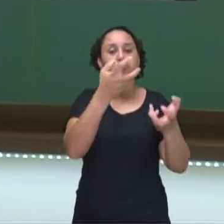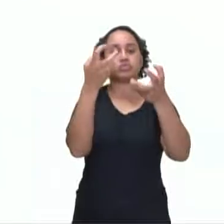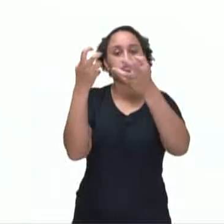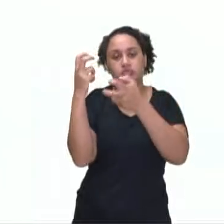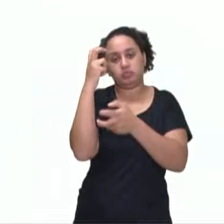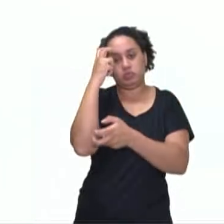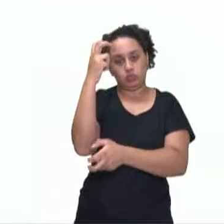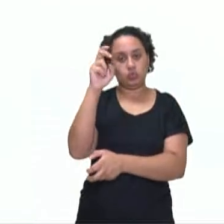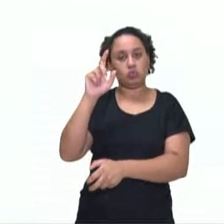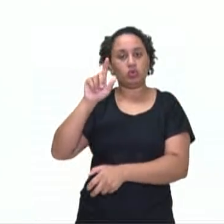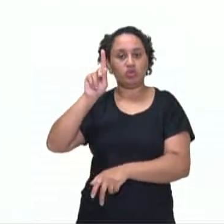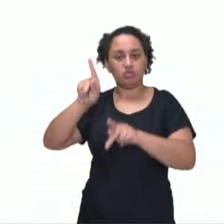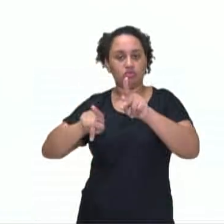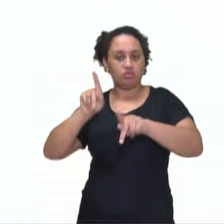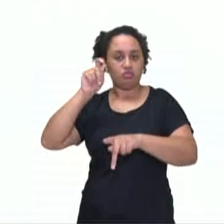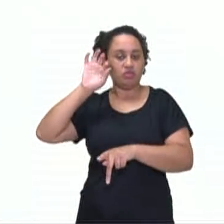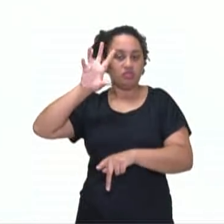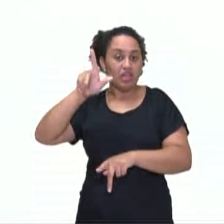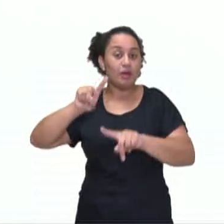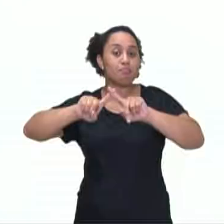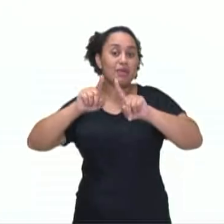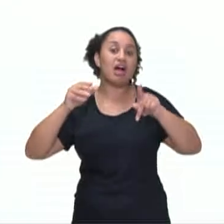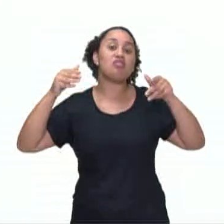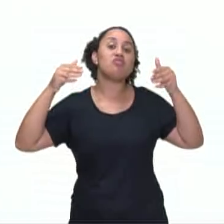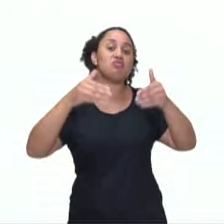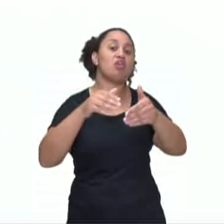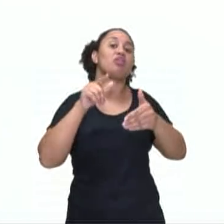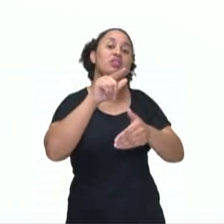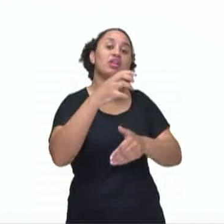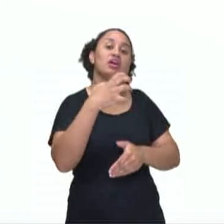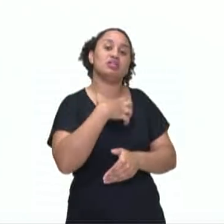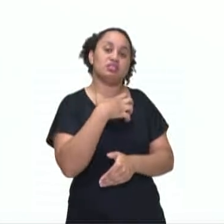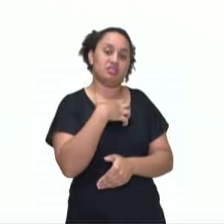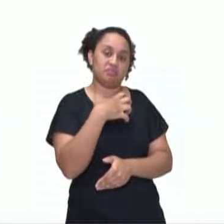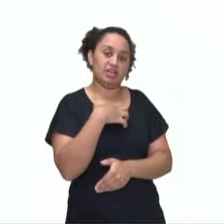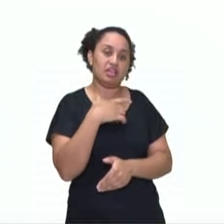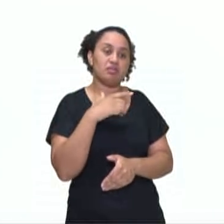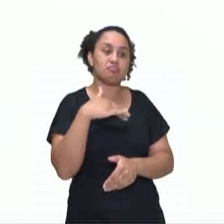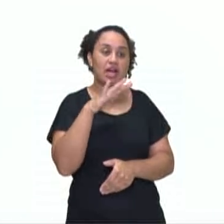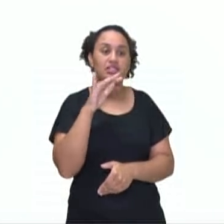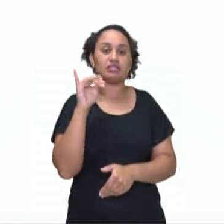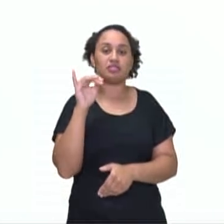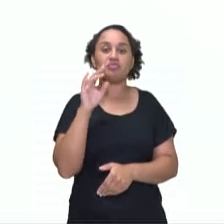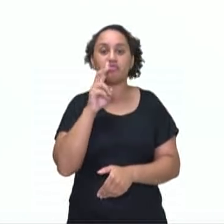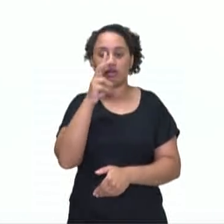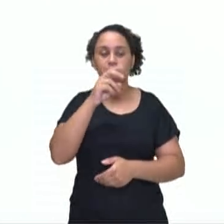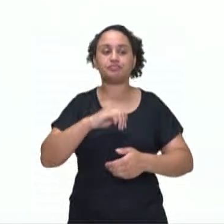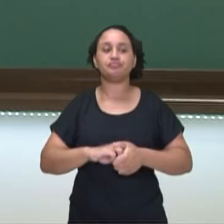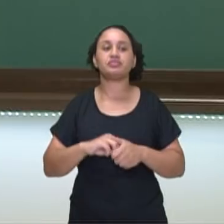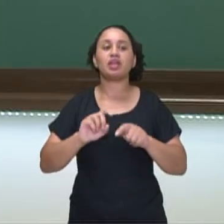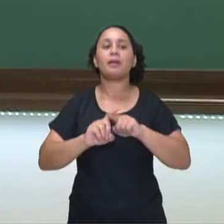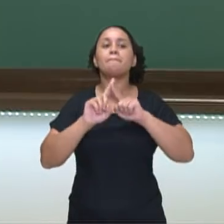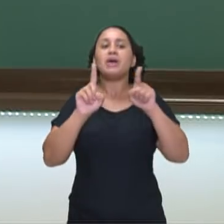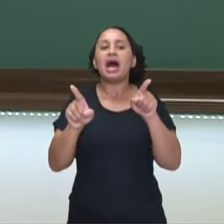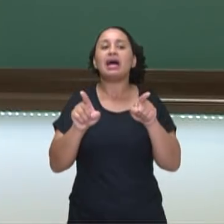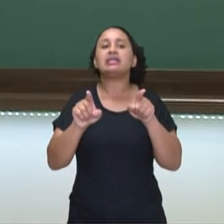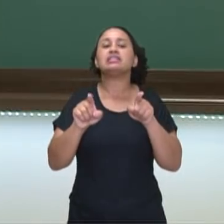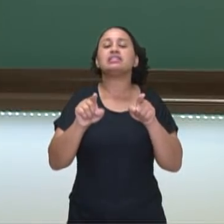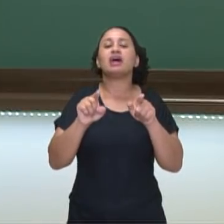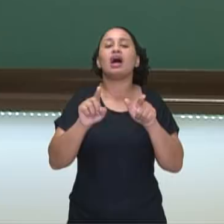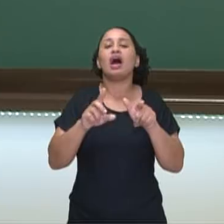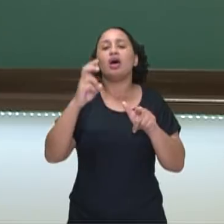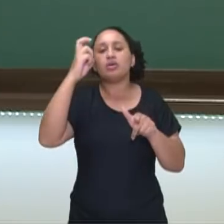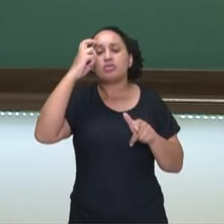você considera que a cultura de matriz africana no Brasil, ela recebe o devido